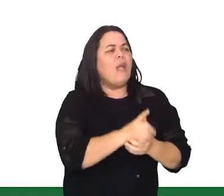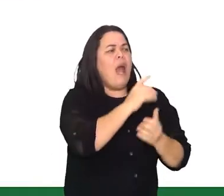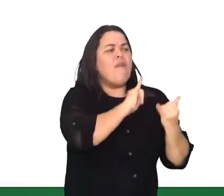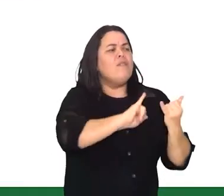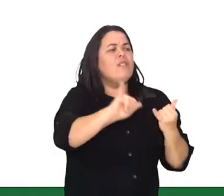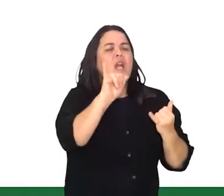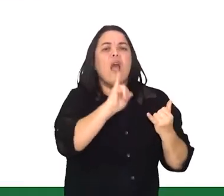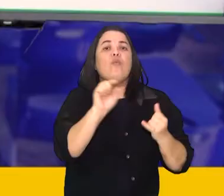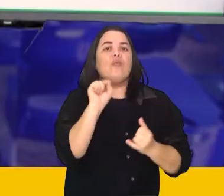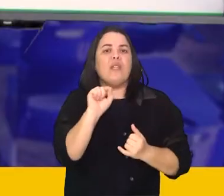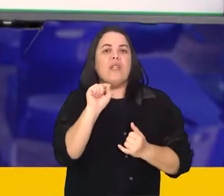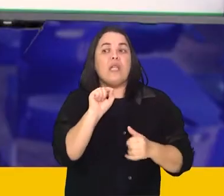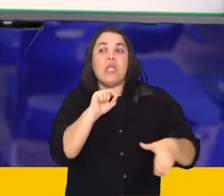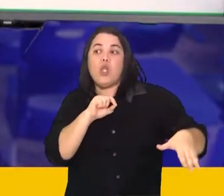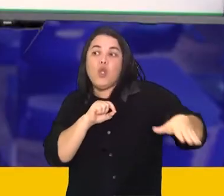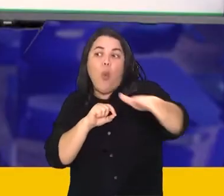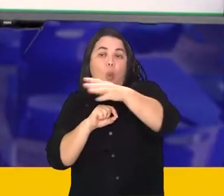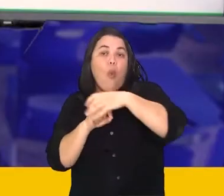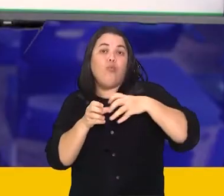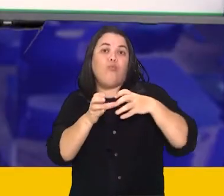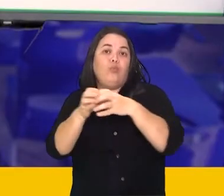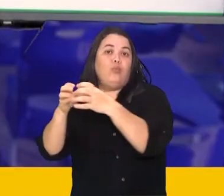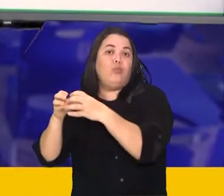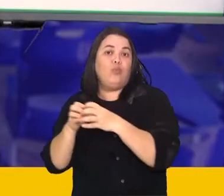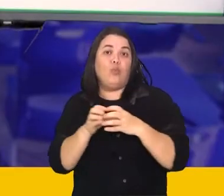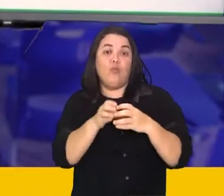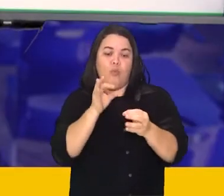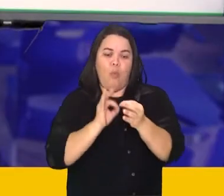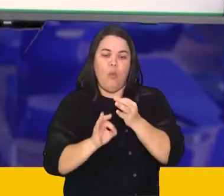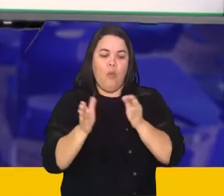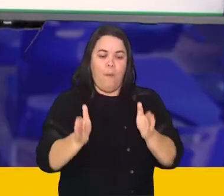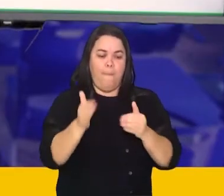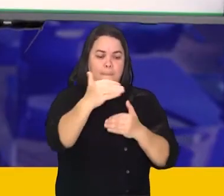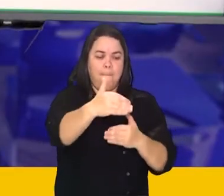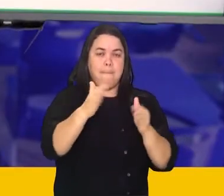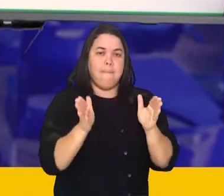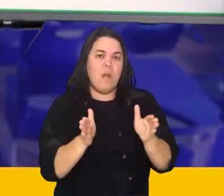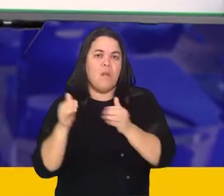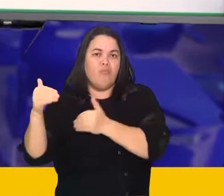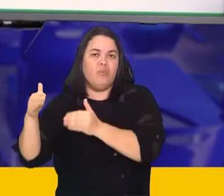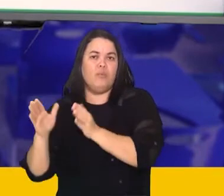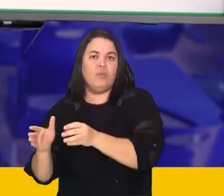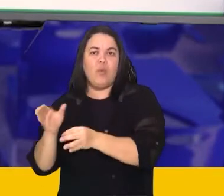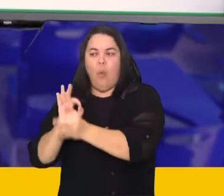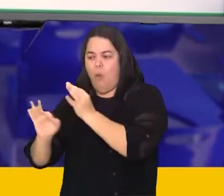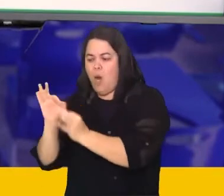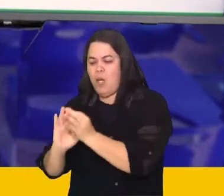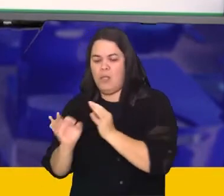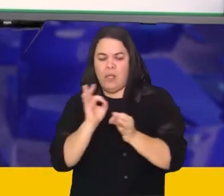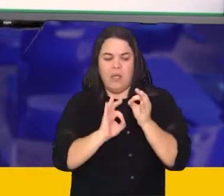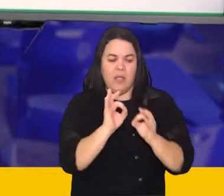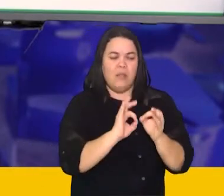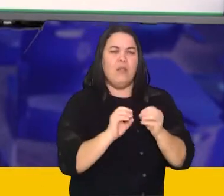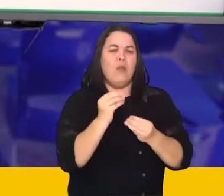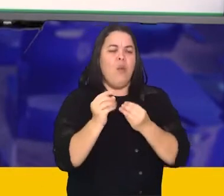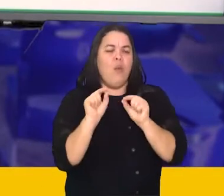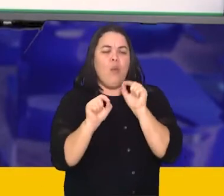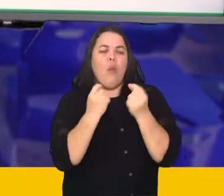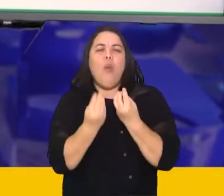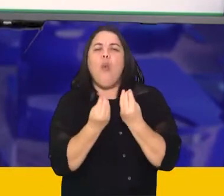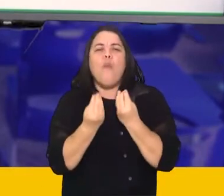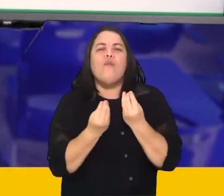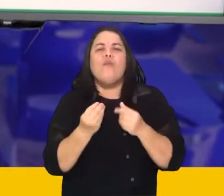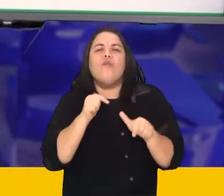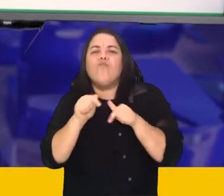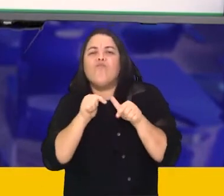os departamentos fizessem um balanço dos desempenhos. Será que os dois funcionários entenderam o significado